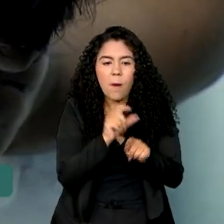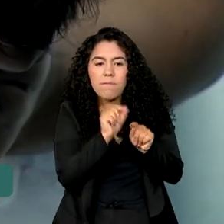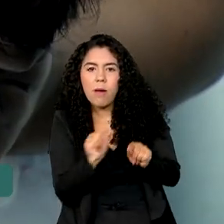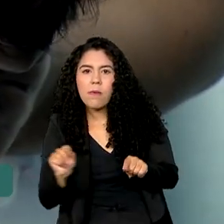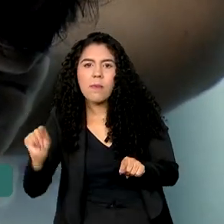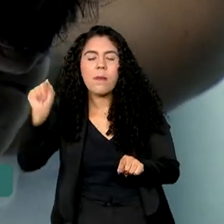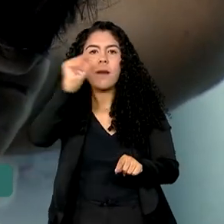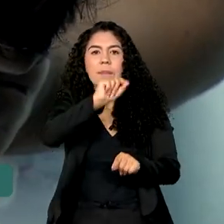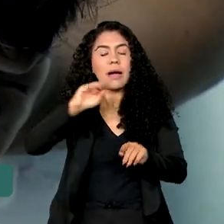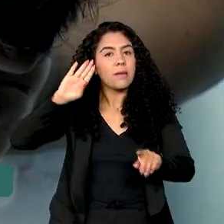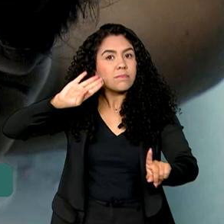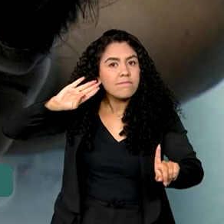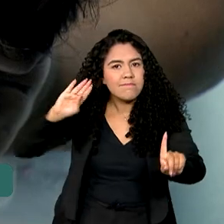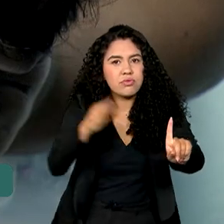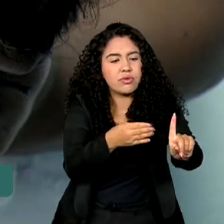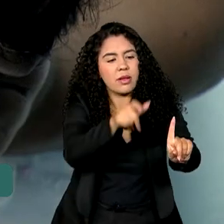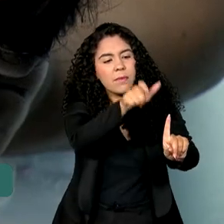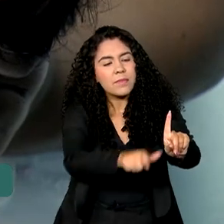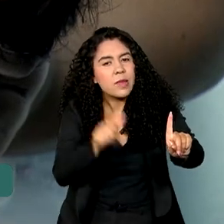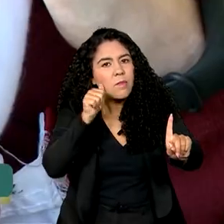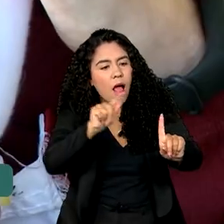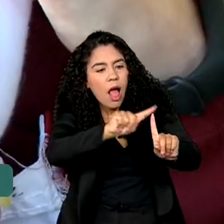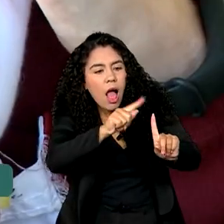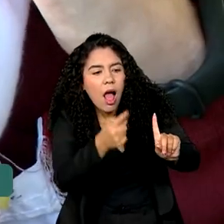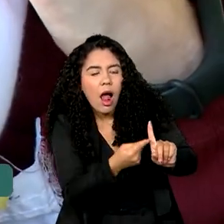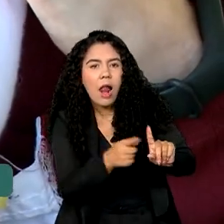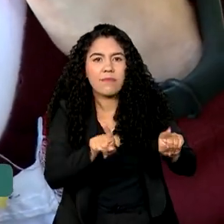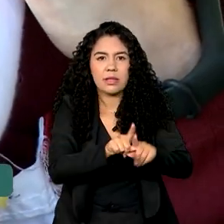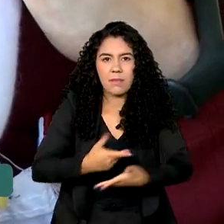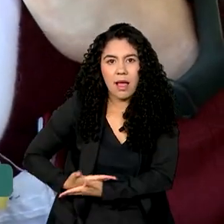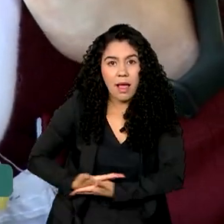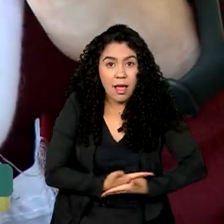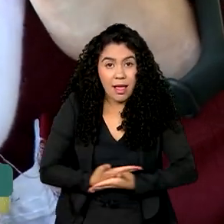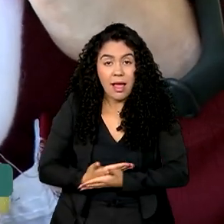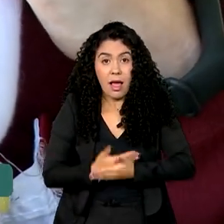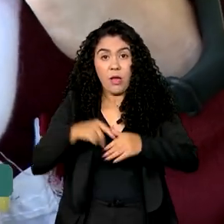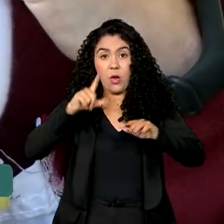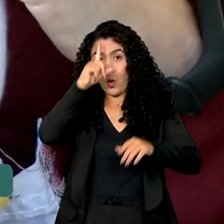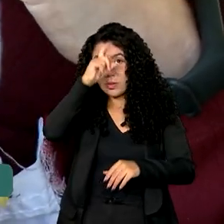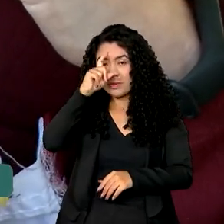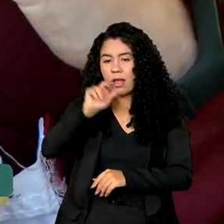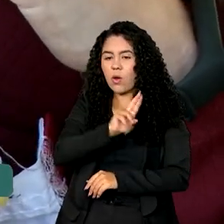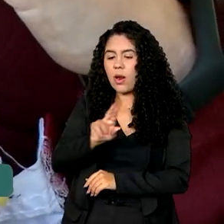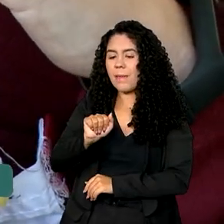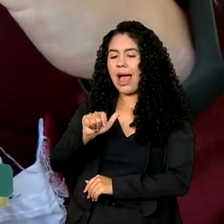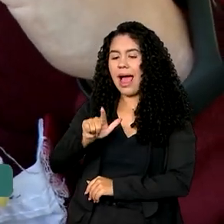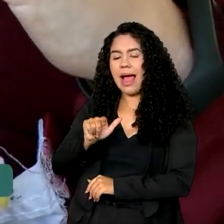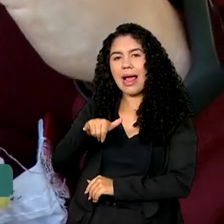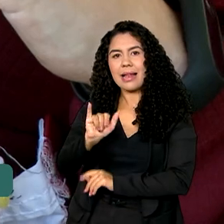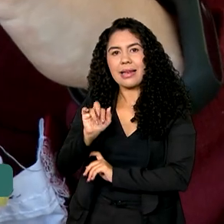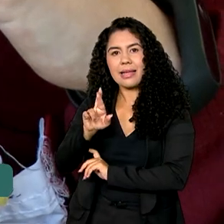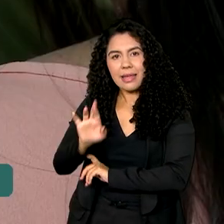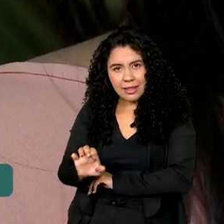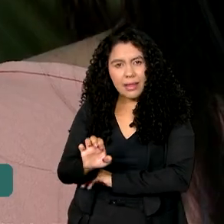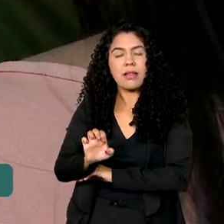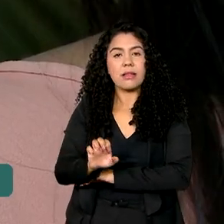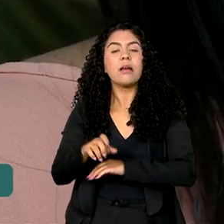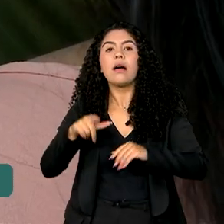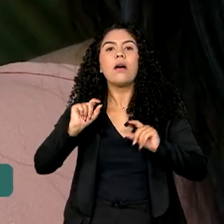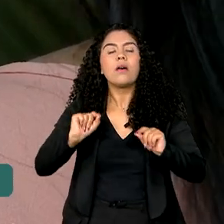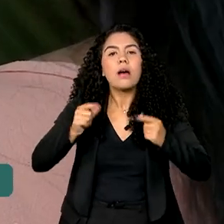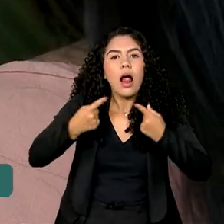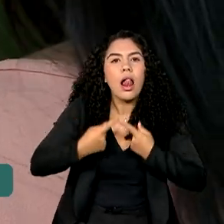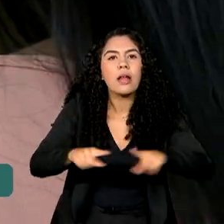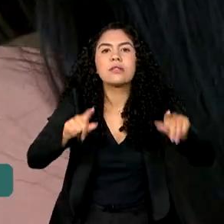às grávidas. A rede Aline de Cuidado Integral a Gestantes e Bebê foi lançada na cidade